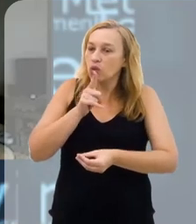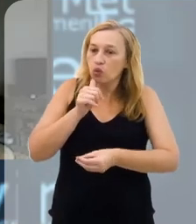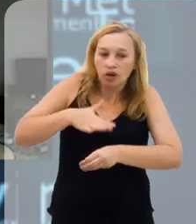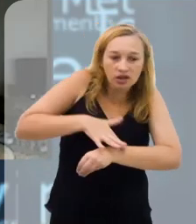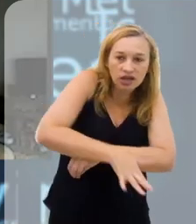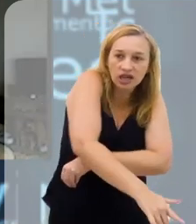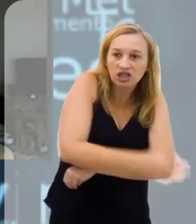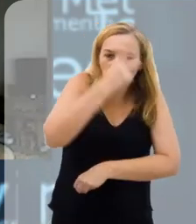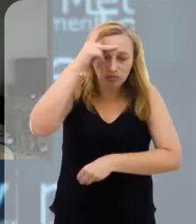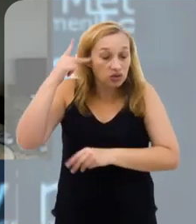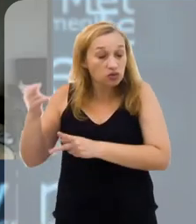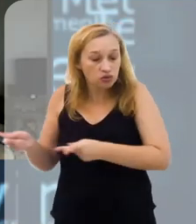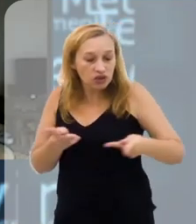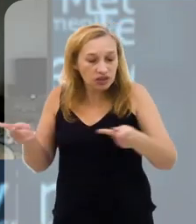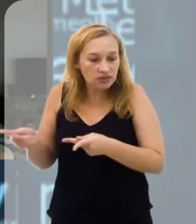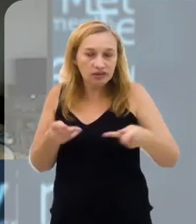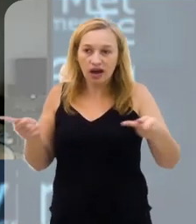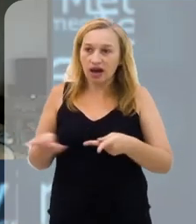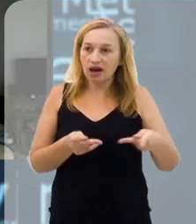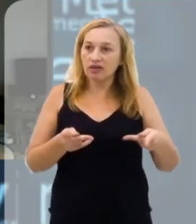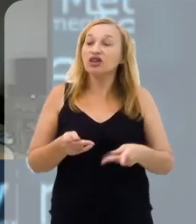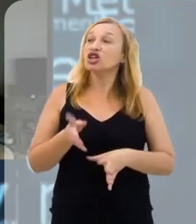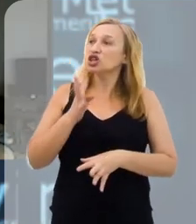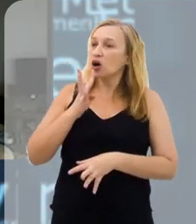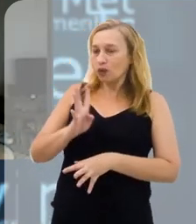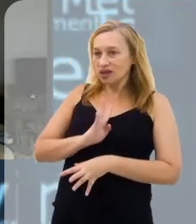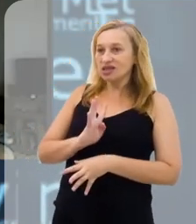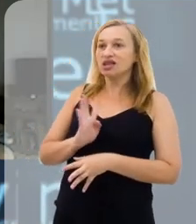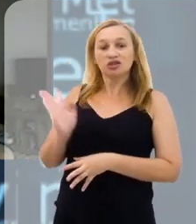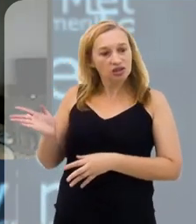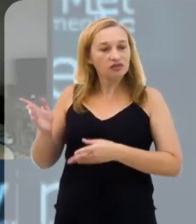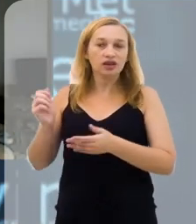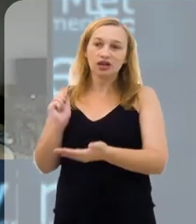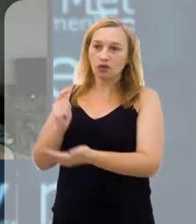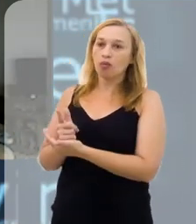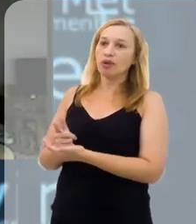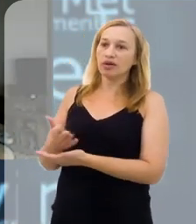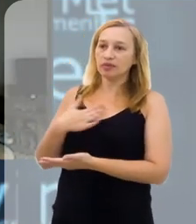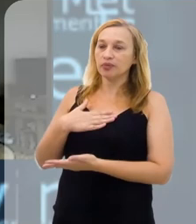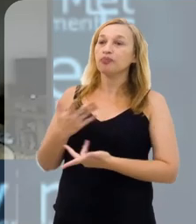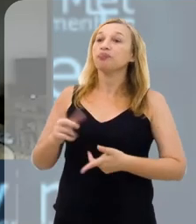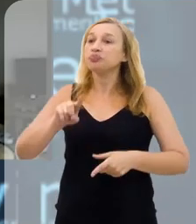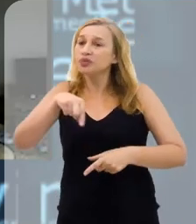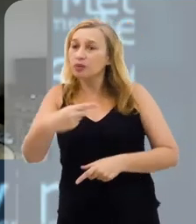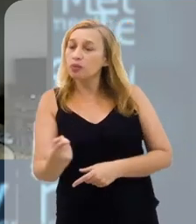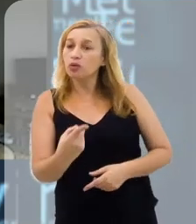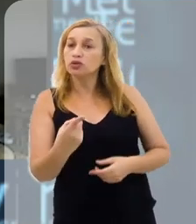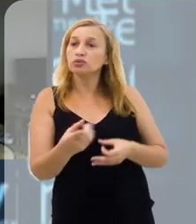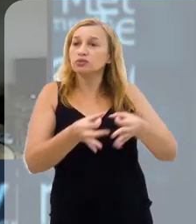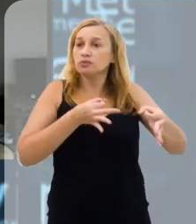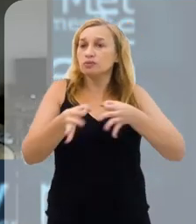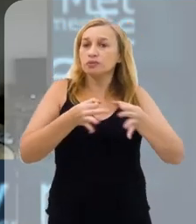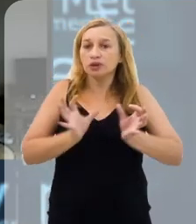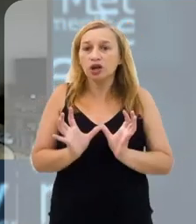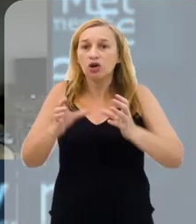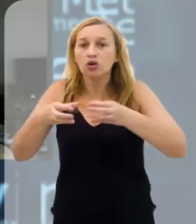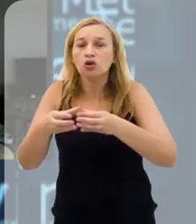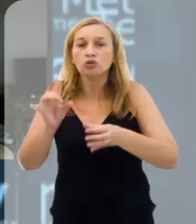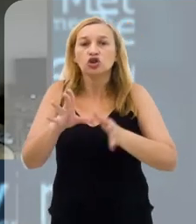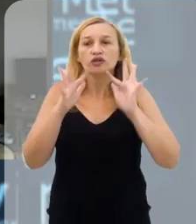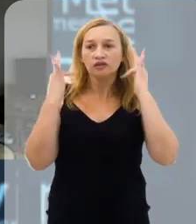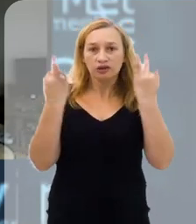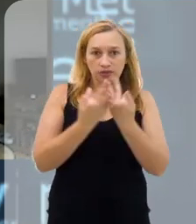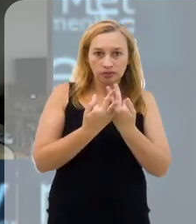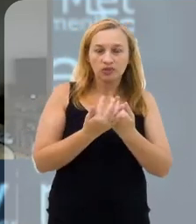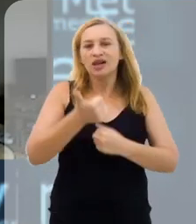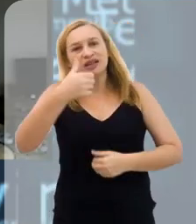ponte do riacho. Eu levava para lá as pessoas, os turistas que já me conheciam vinham até aqui comprar. Logo depois a gente começou a